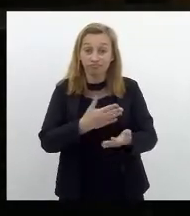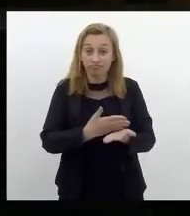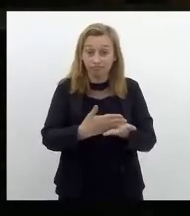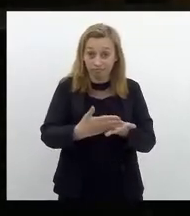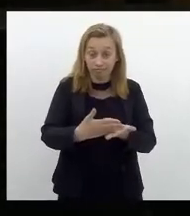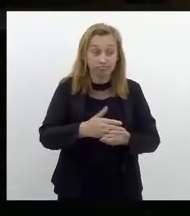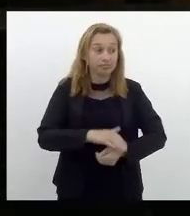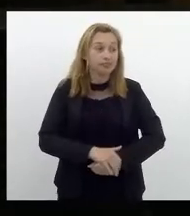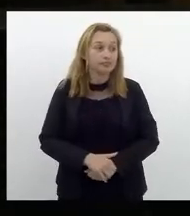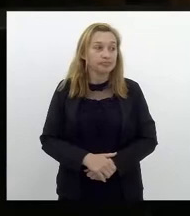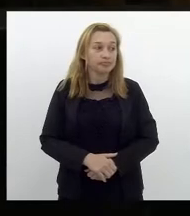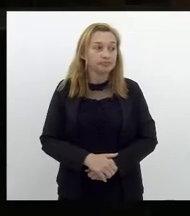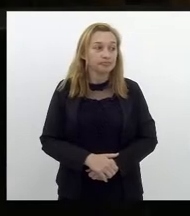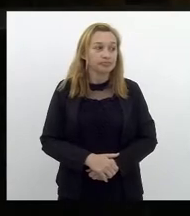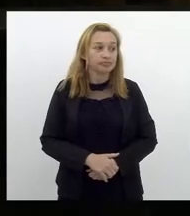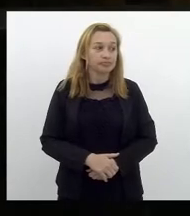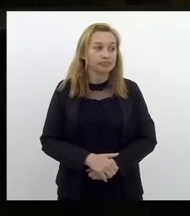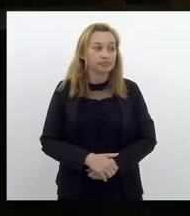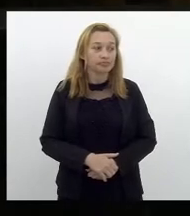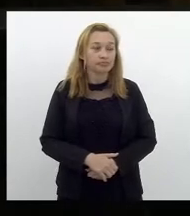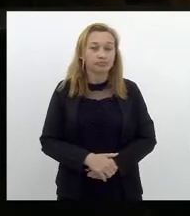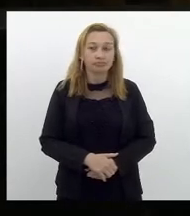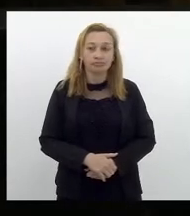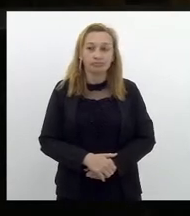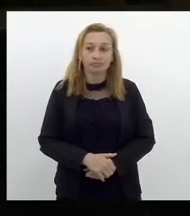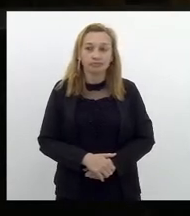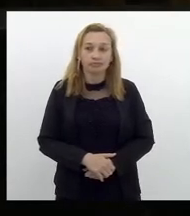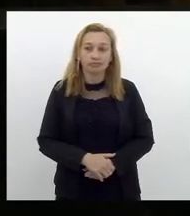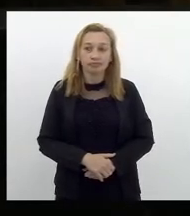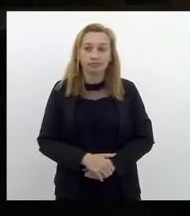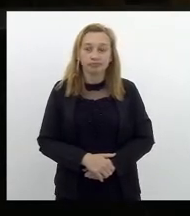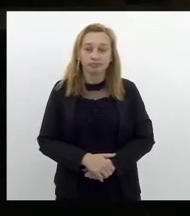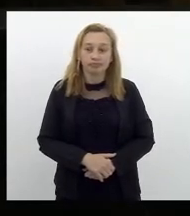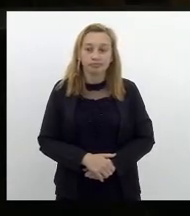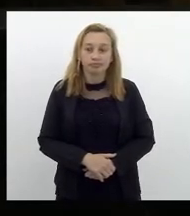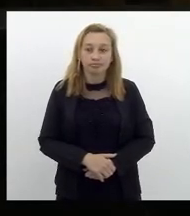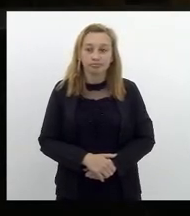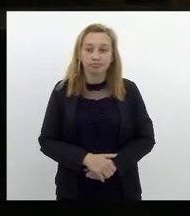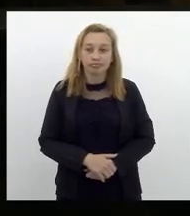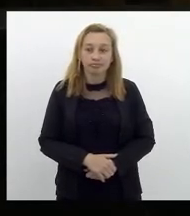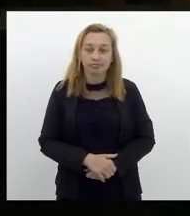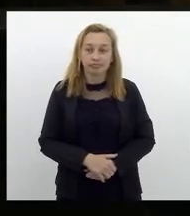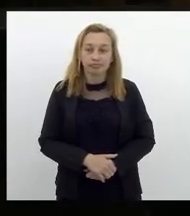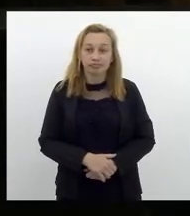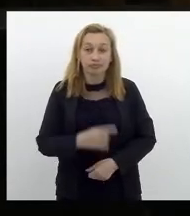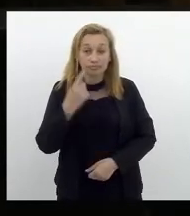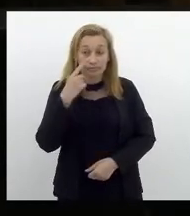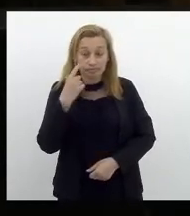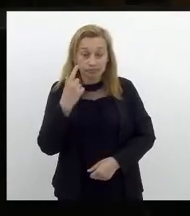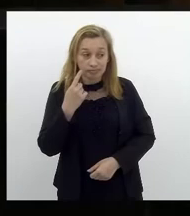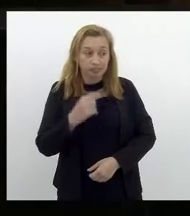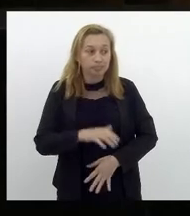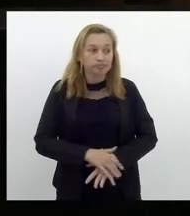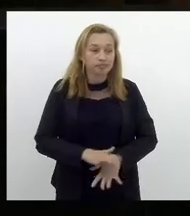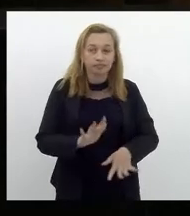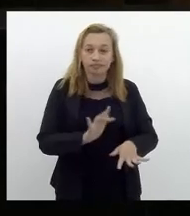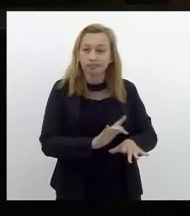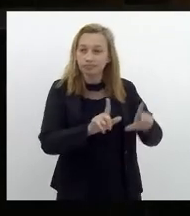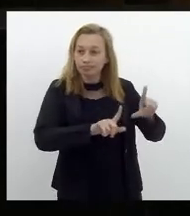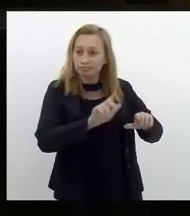inicial, visto que a nossa mídia escrita e